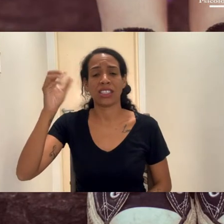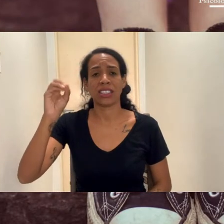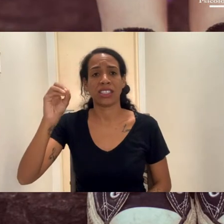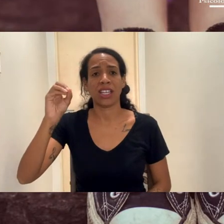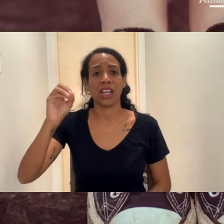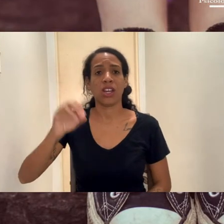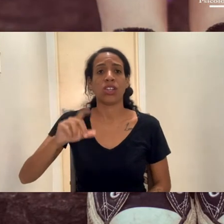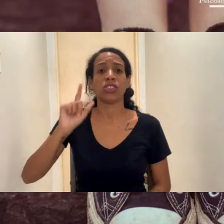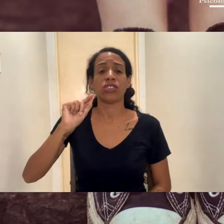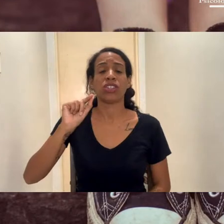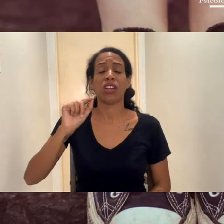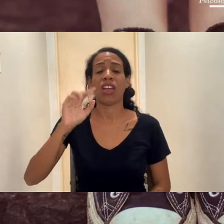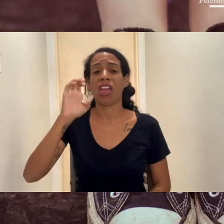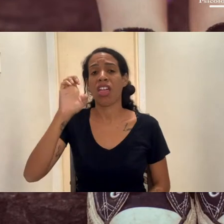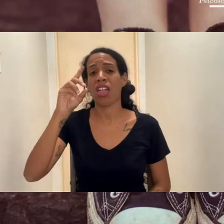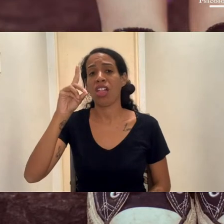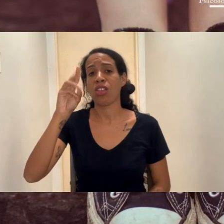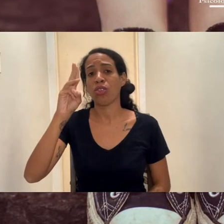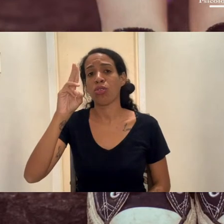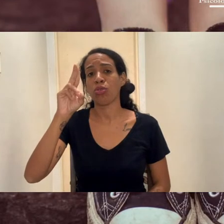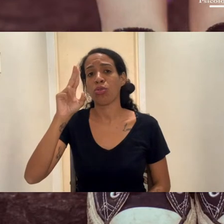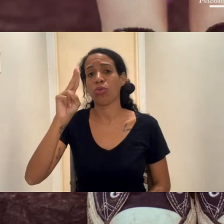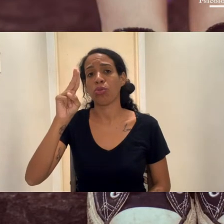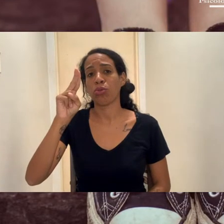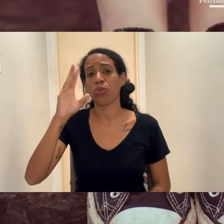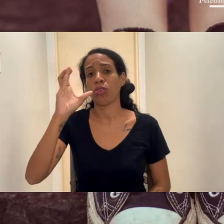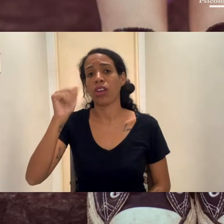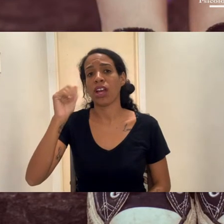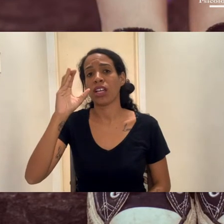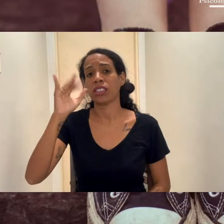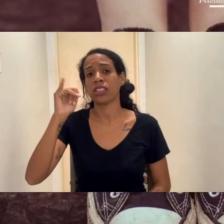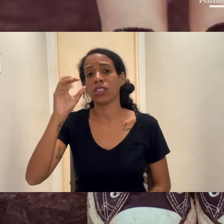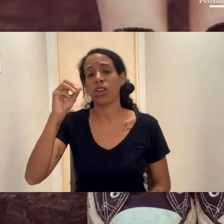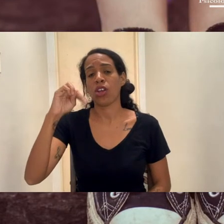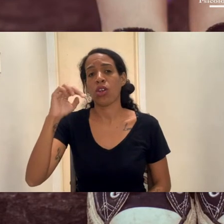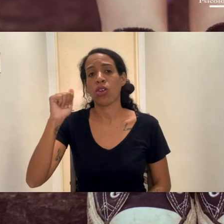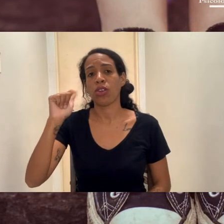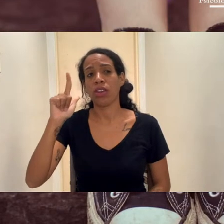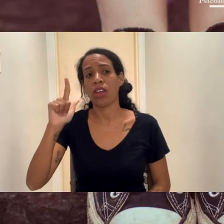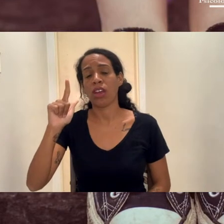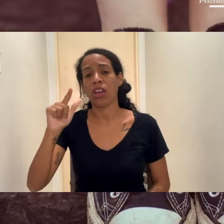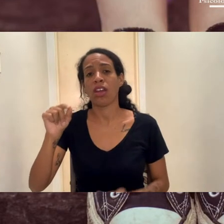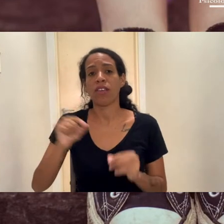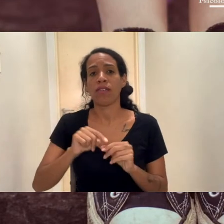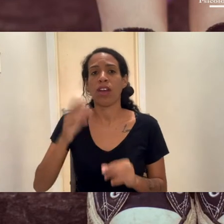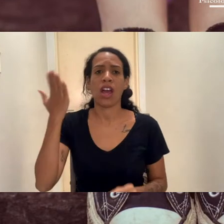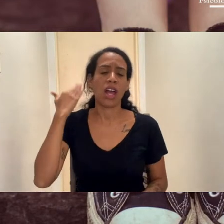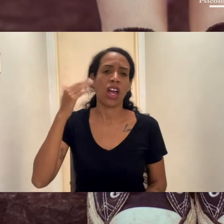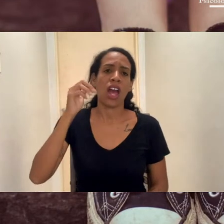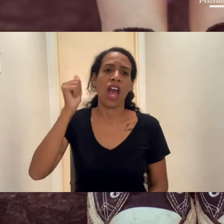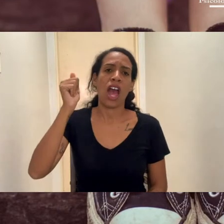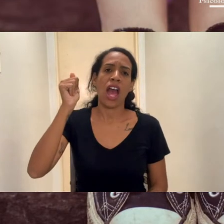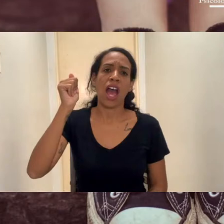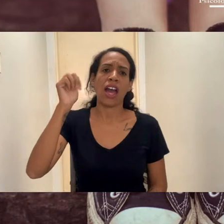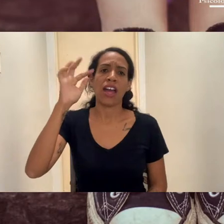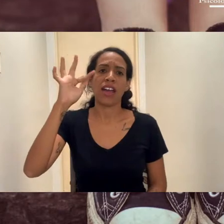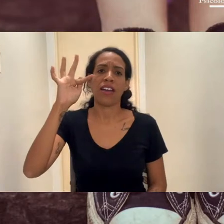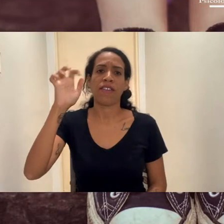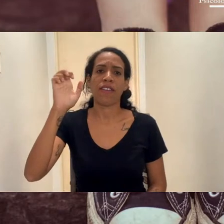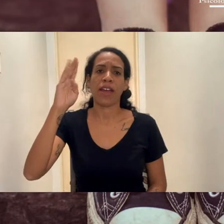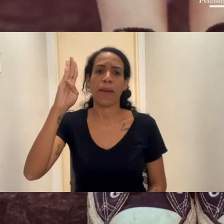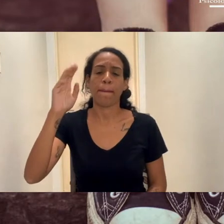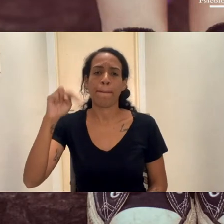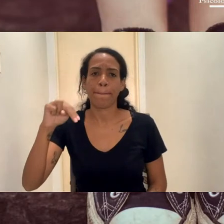Né, desde a época quando as instituições eram o SAM, a FUNABEM, a FEBEM, a gente tinha